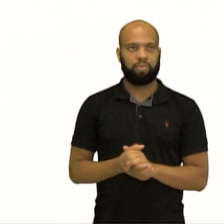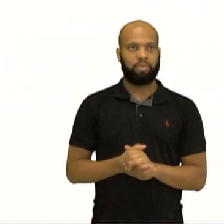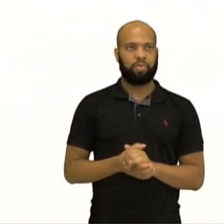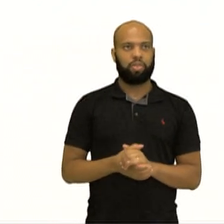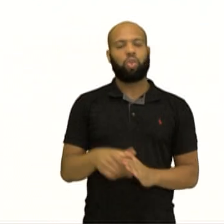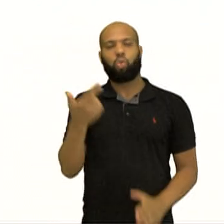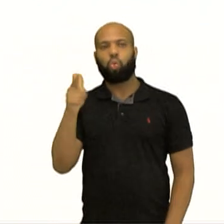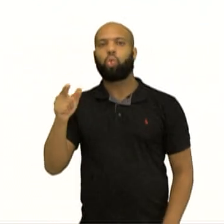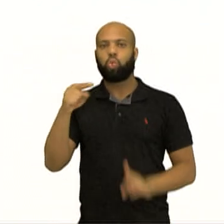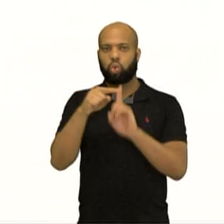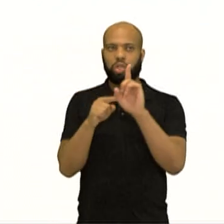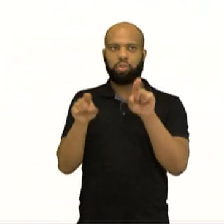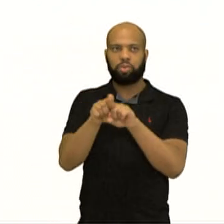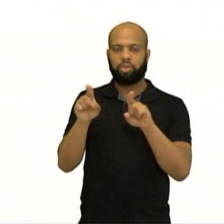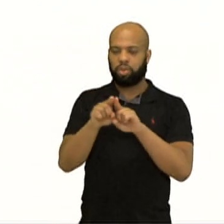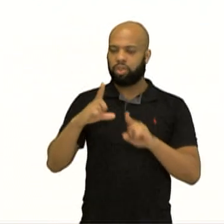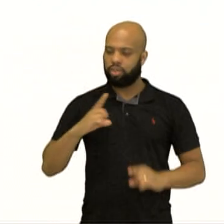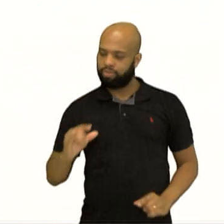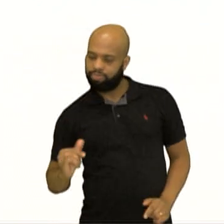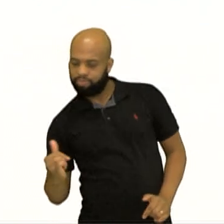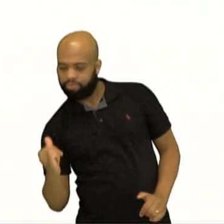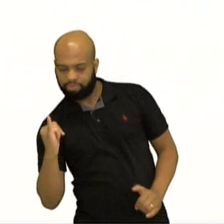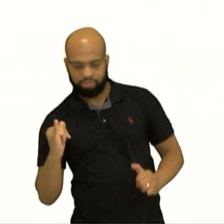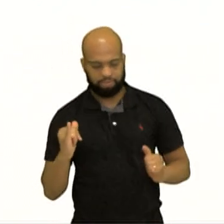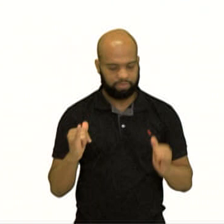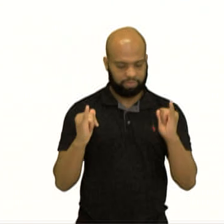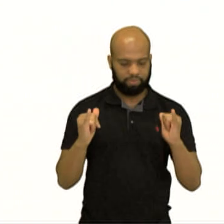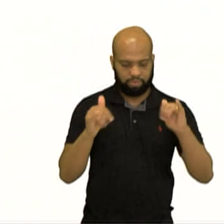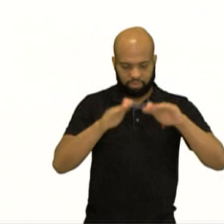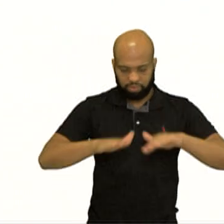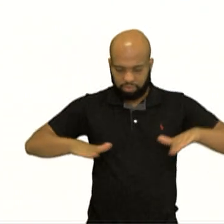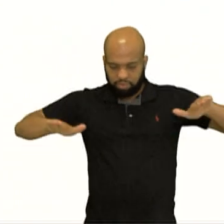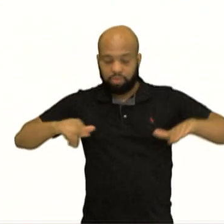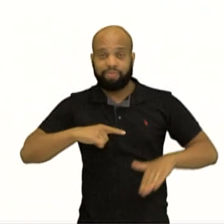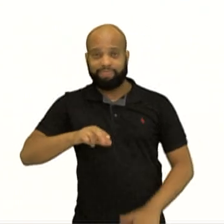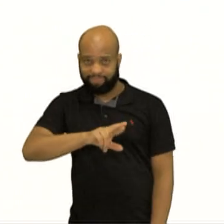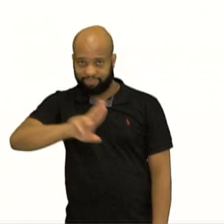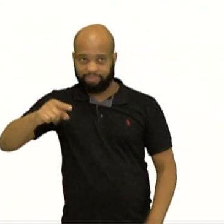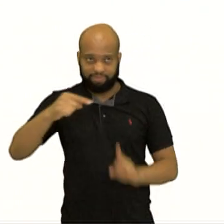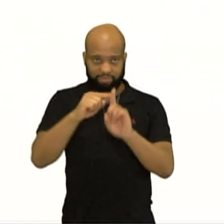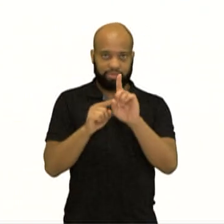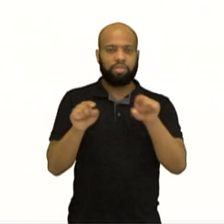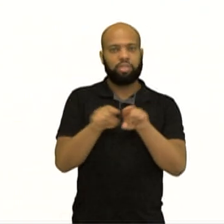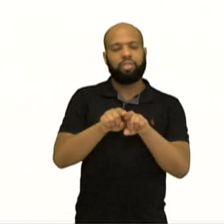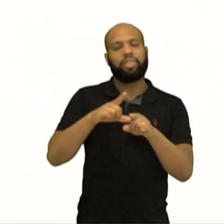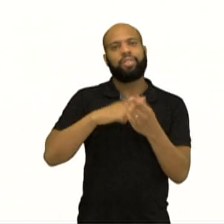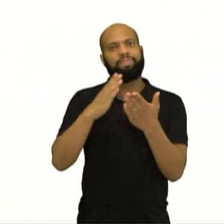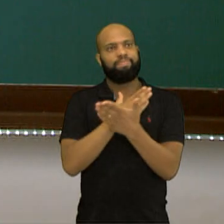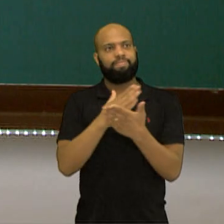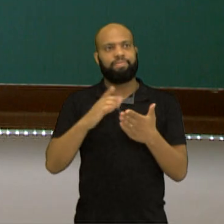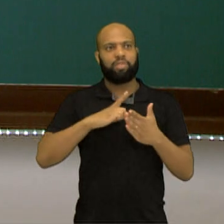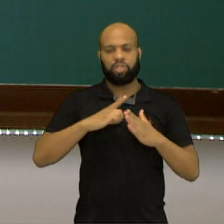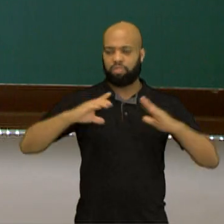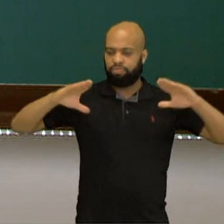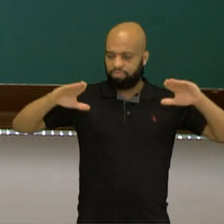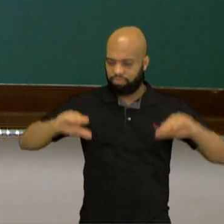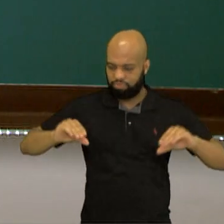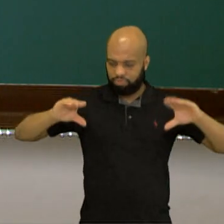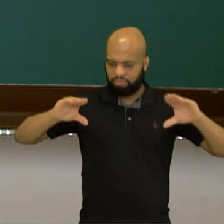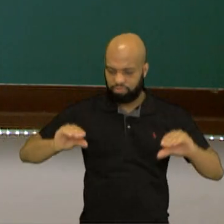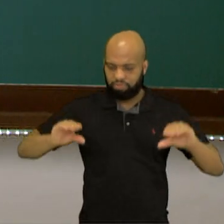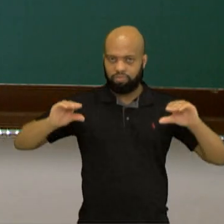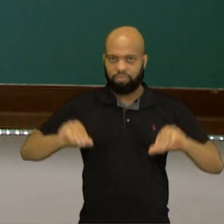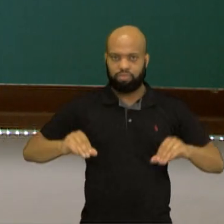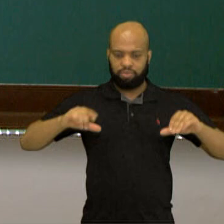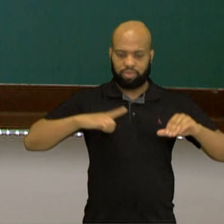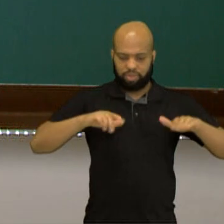outro tipo de truck, tem vários modelos, vários tipos, alguns que, né, vão ter esse amortecimento maior, alguns menor,